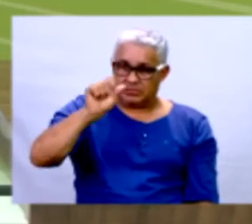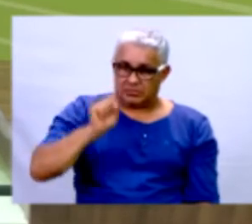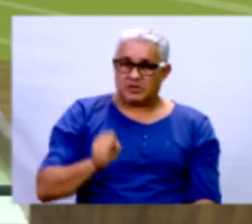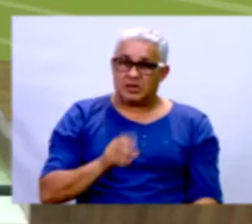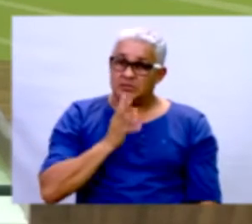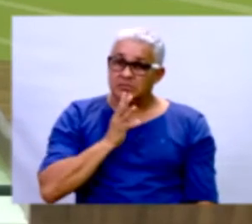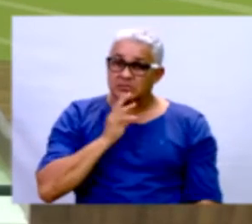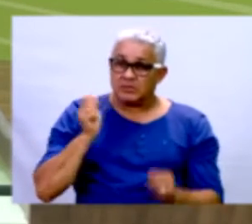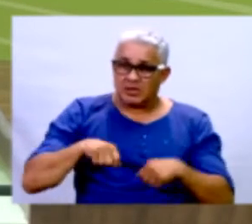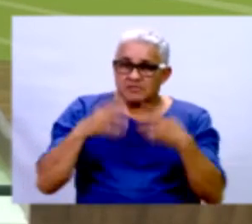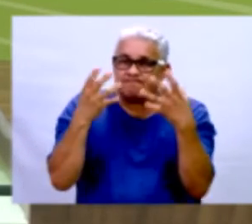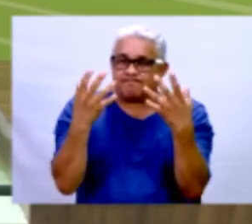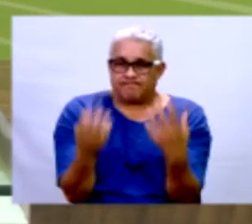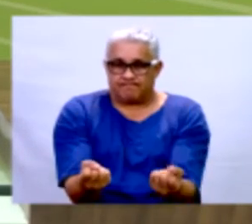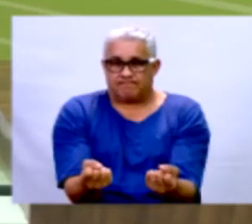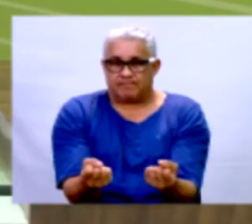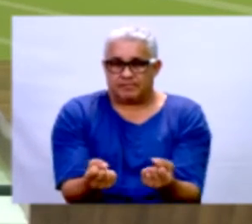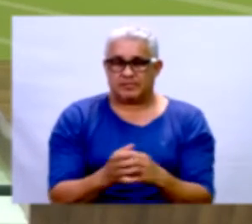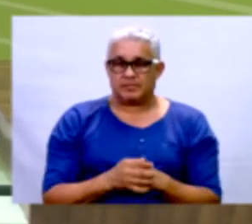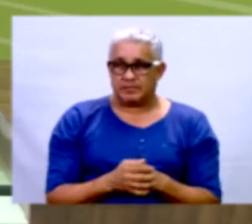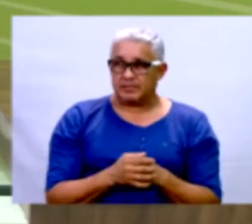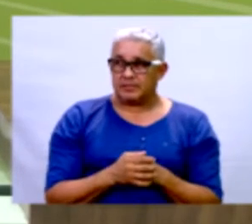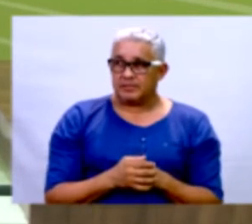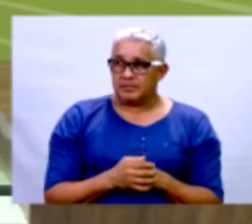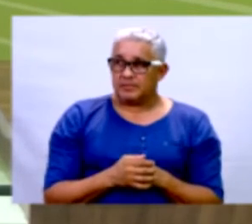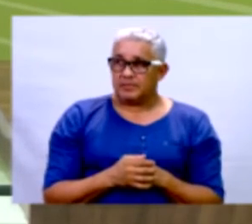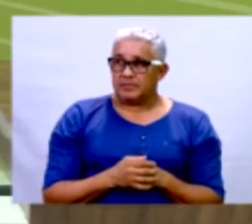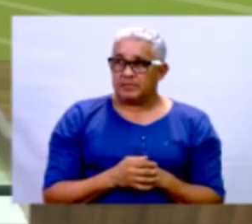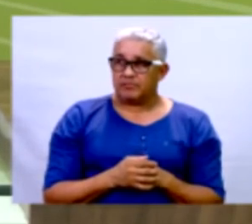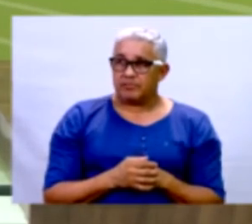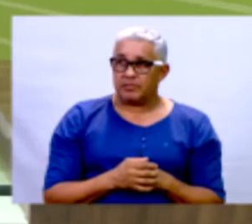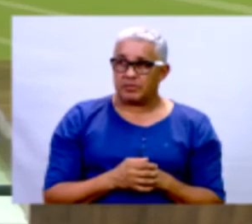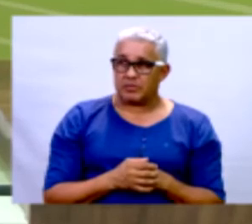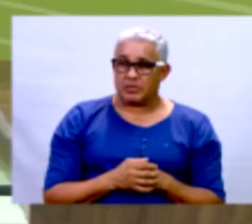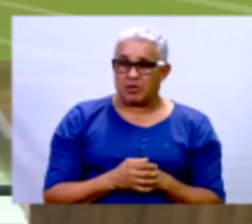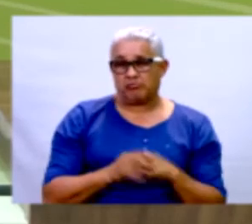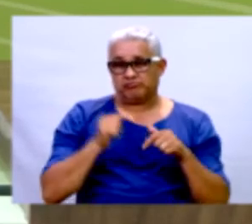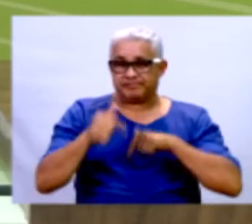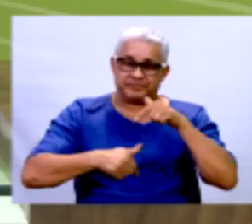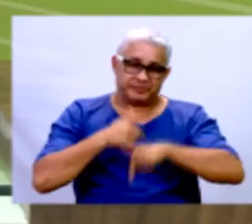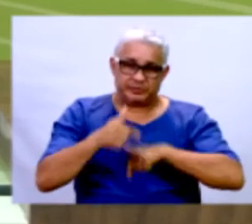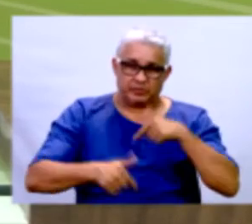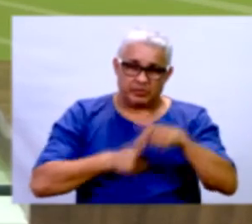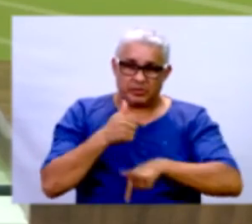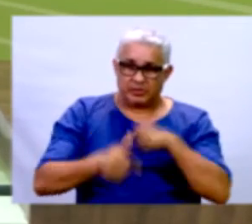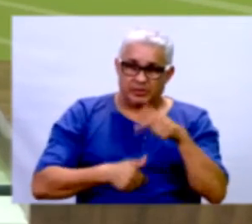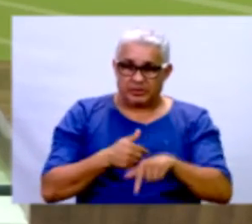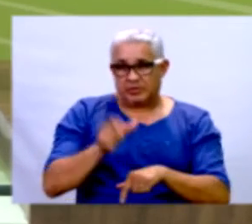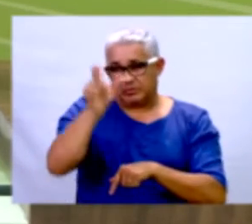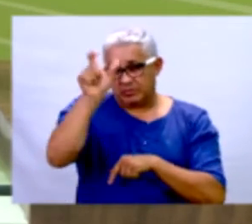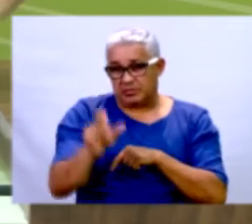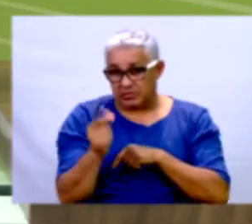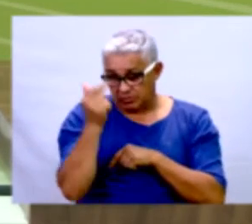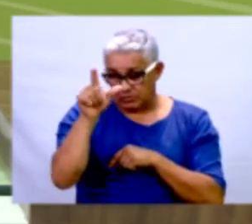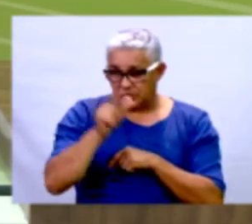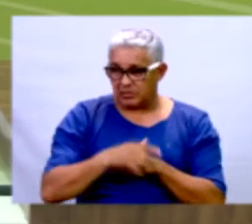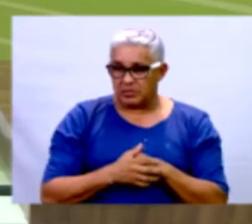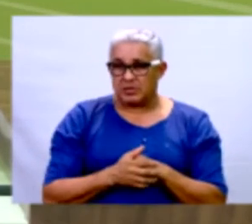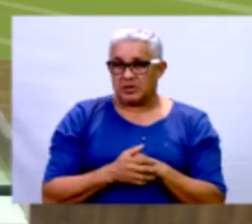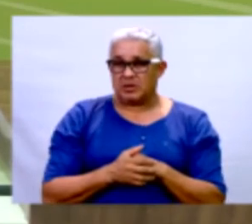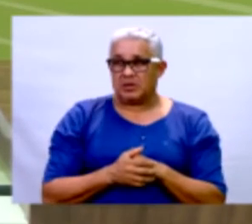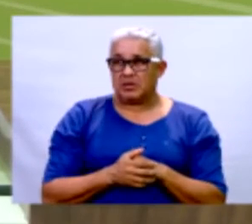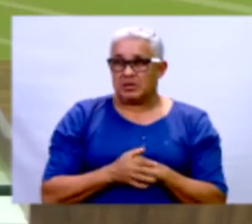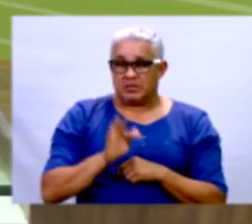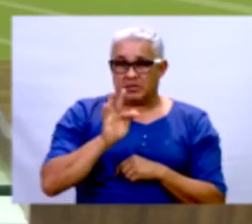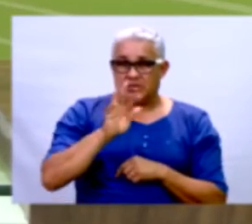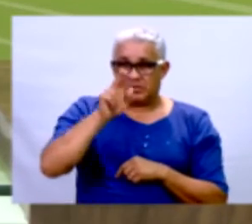poder assumir aí vamos dizer, o serviço do outro, né? Vão possuir as funcionalidades do